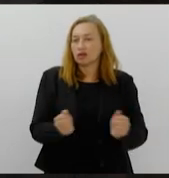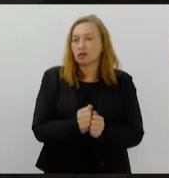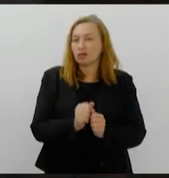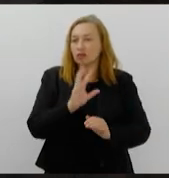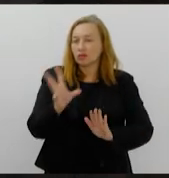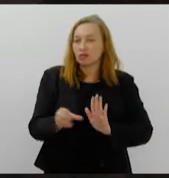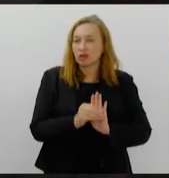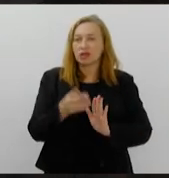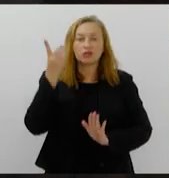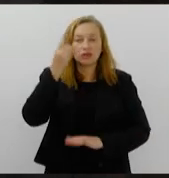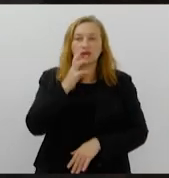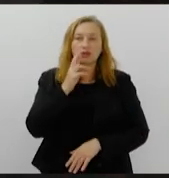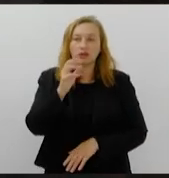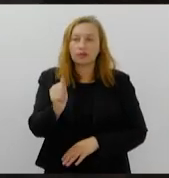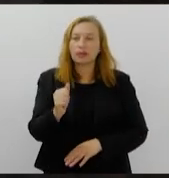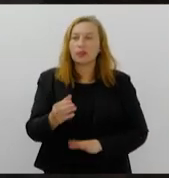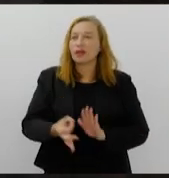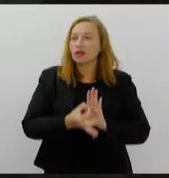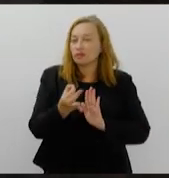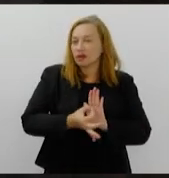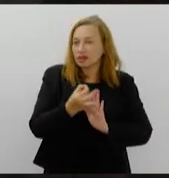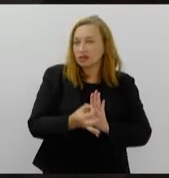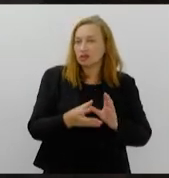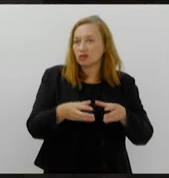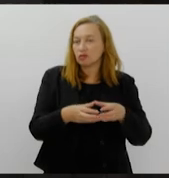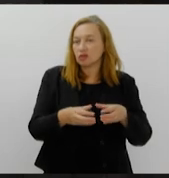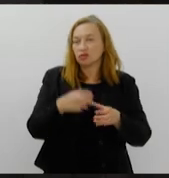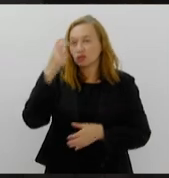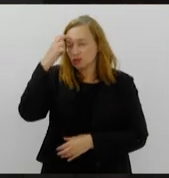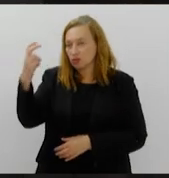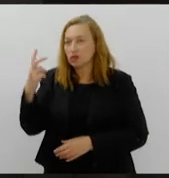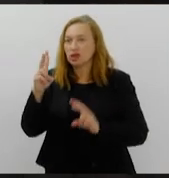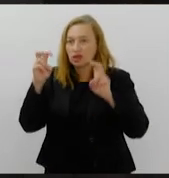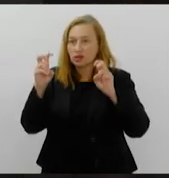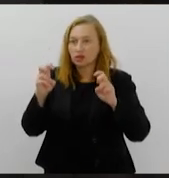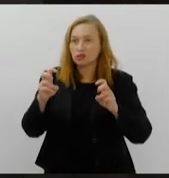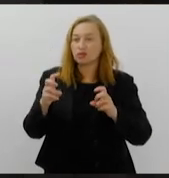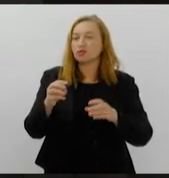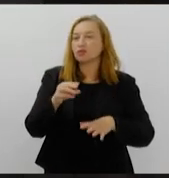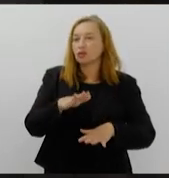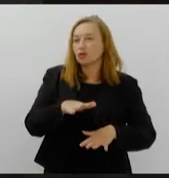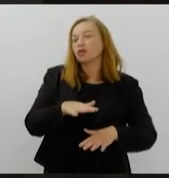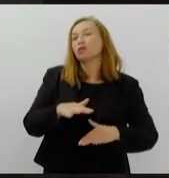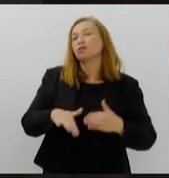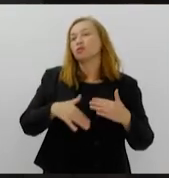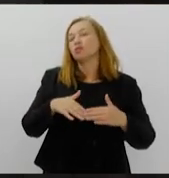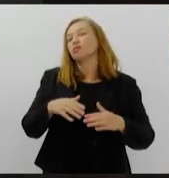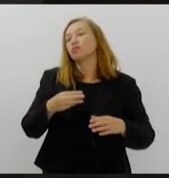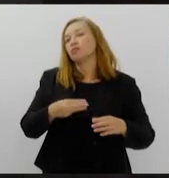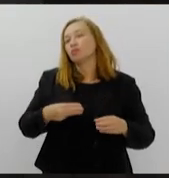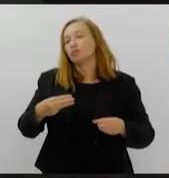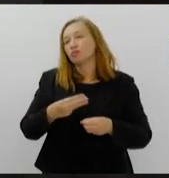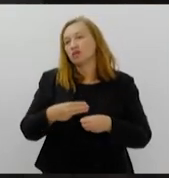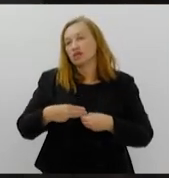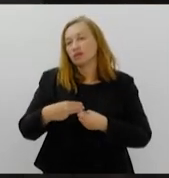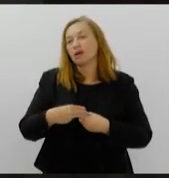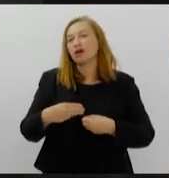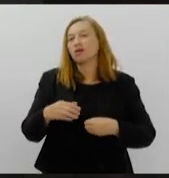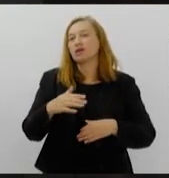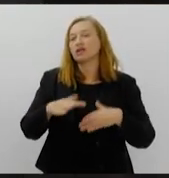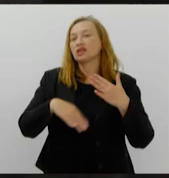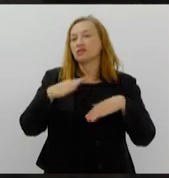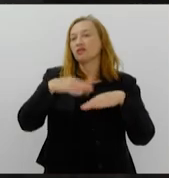Amorim, pendendo de pareceres das comissões de cultura e de assuntos municipais e de desenvolvimento regional.